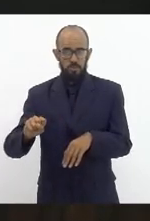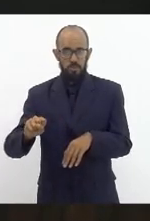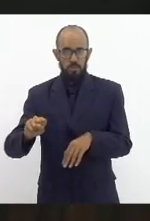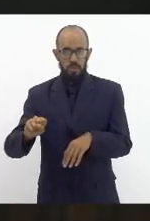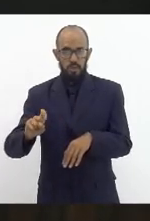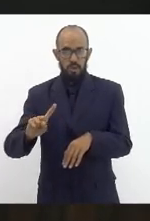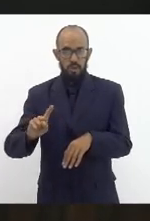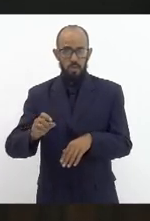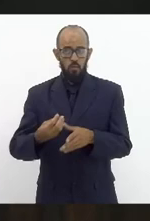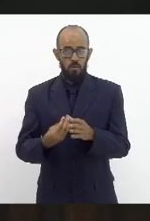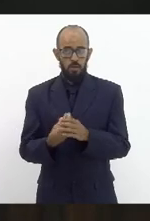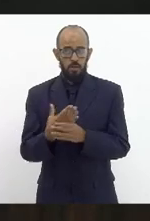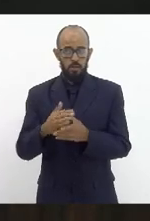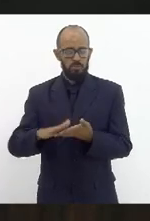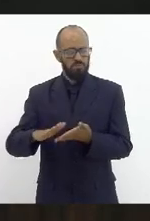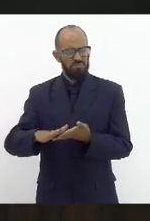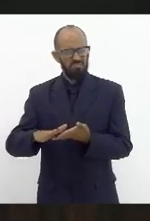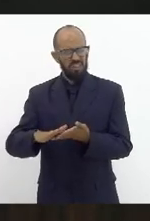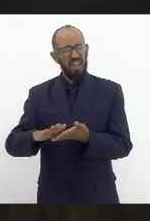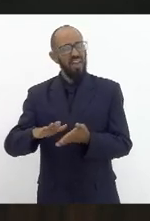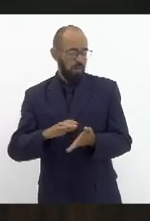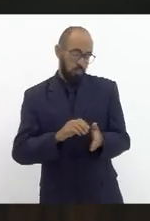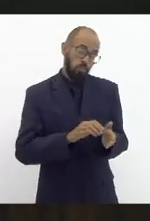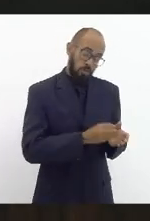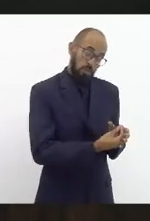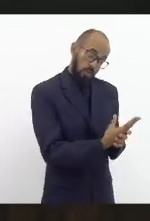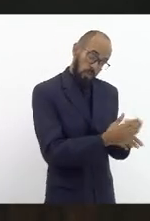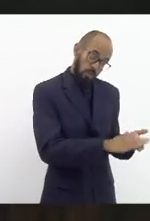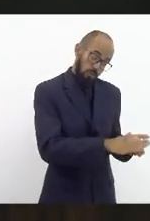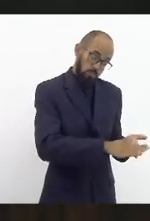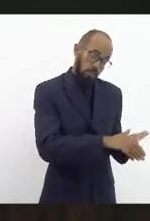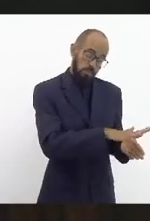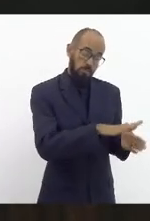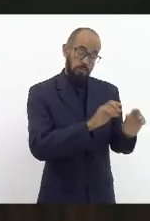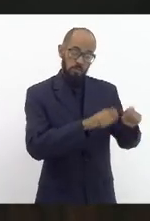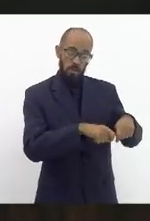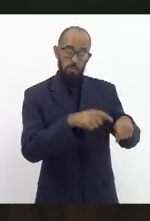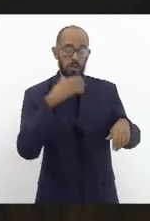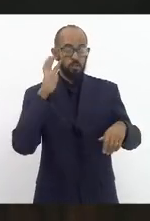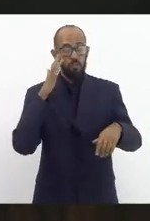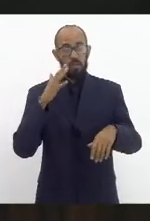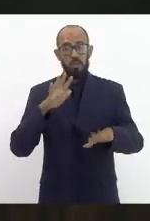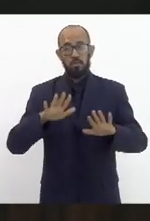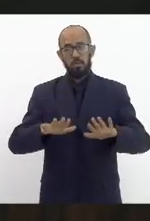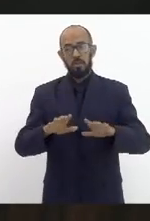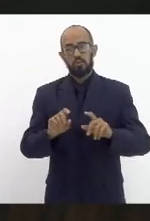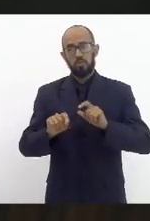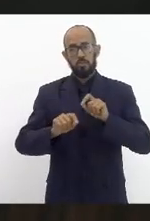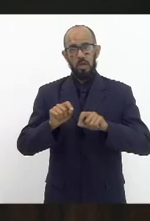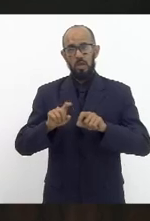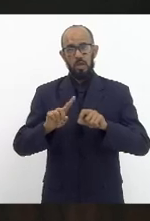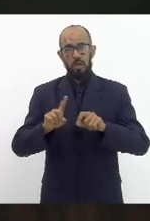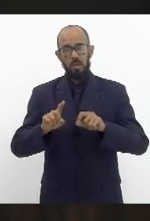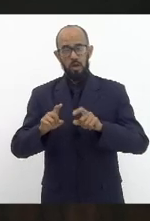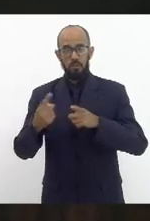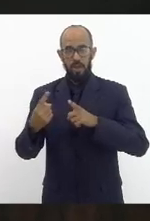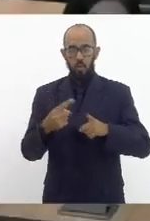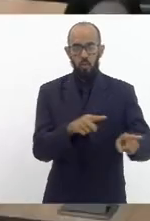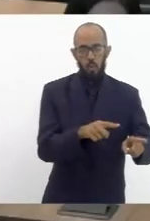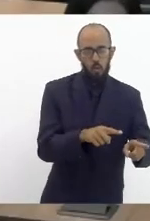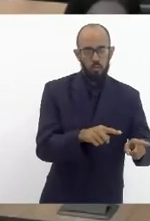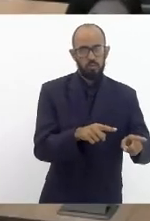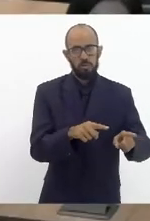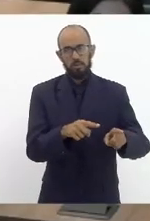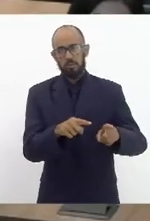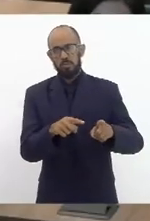uma despesinha que a gente resolve. A gente resolve. Se a LERD paga. Isso a gente resolve. Ele não afronta o regime de recuperação